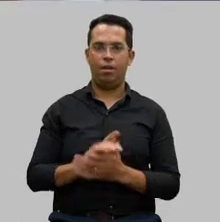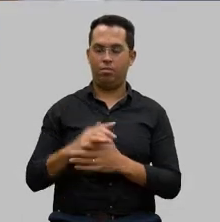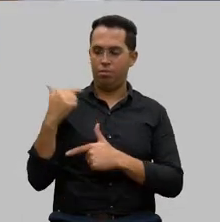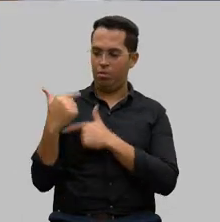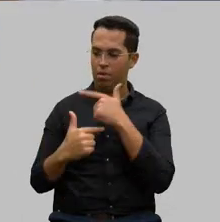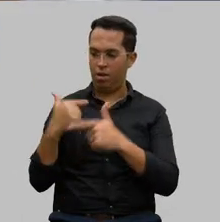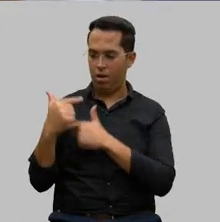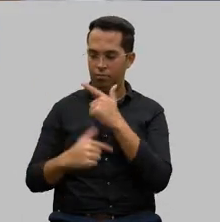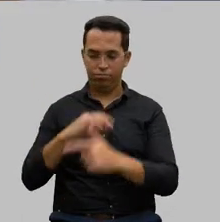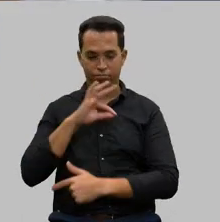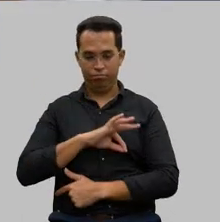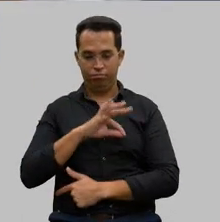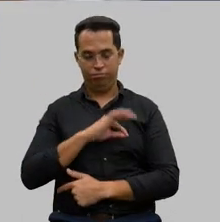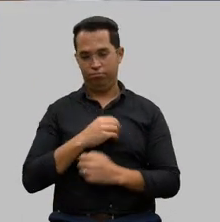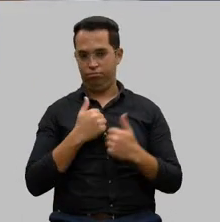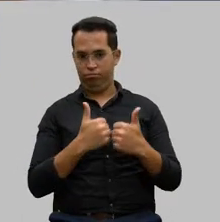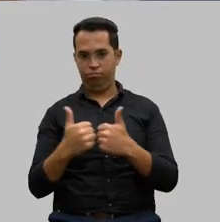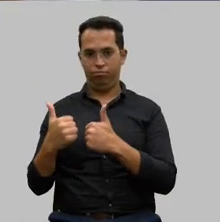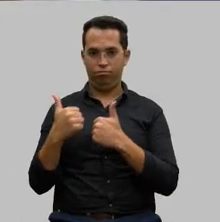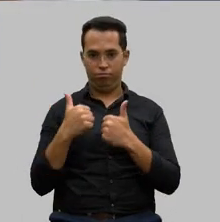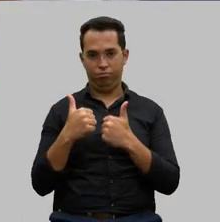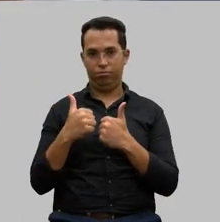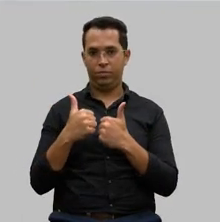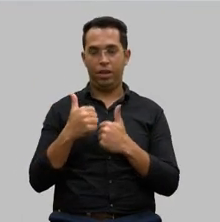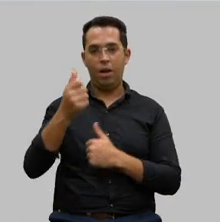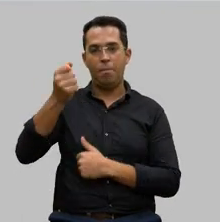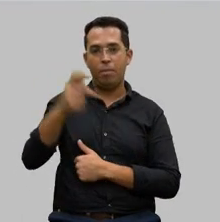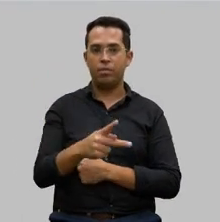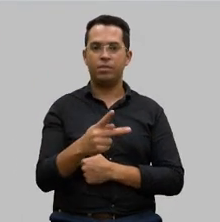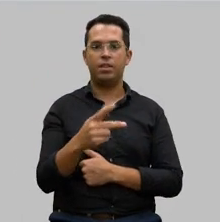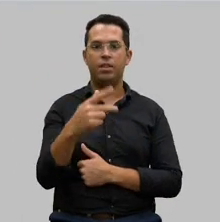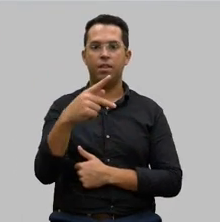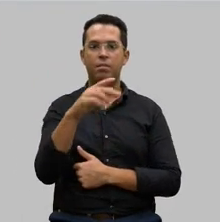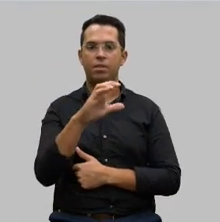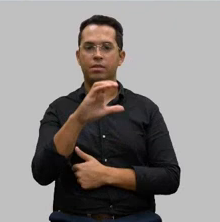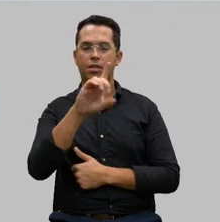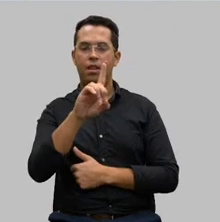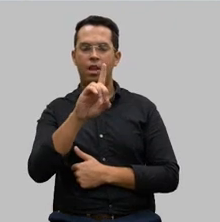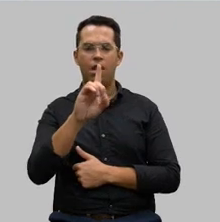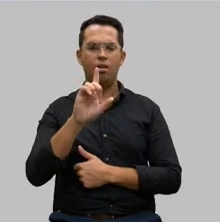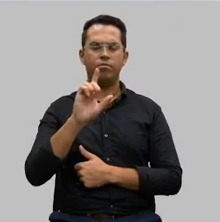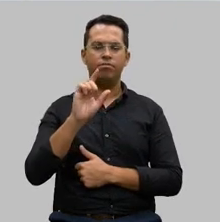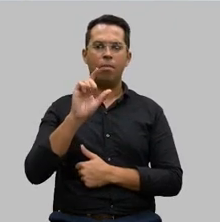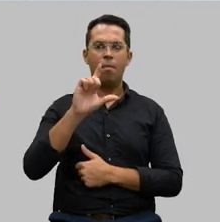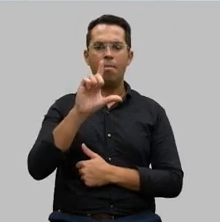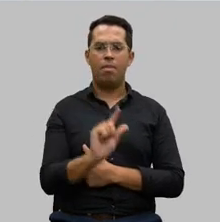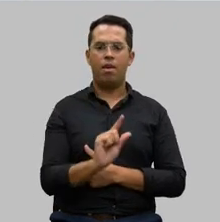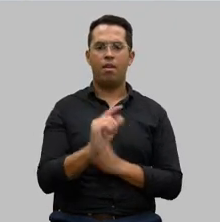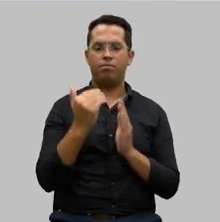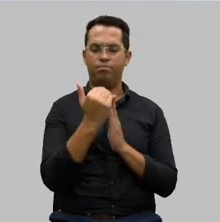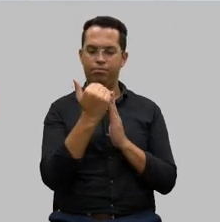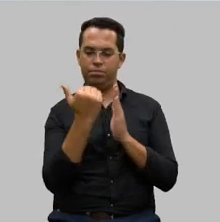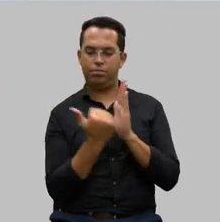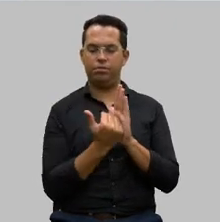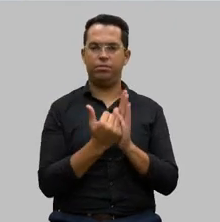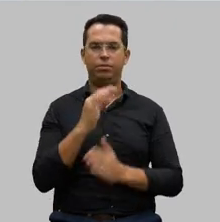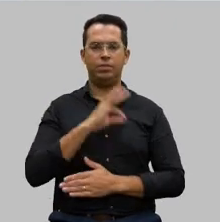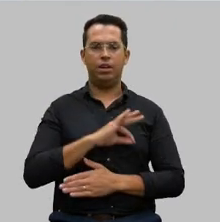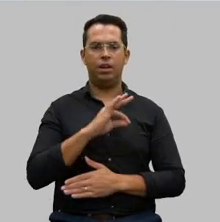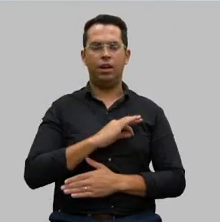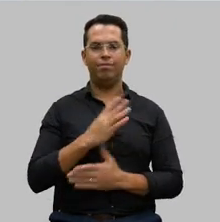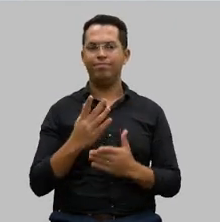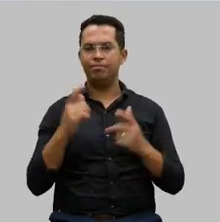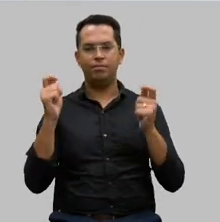já vida inteira de méd de tudo que que vai cair mais mais ainda que o salário dele não faz sentido